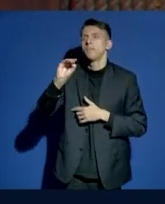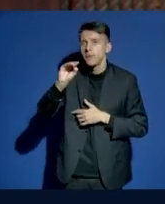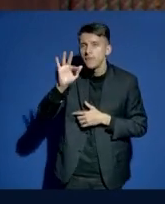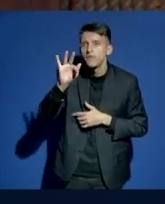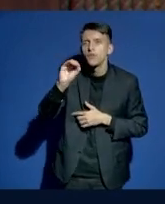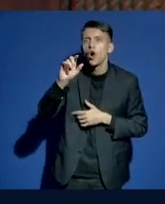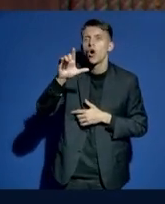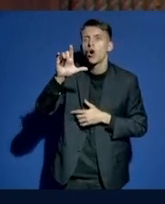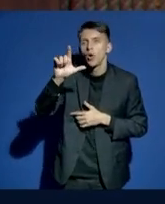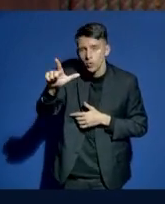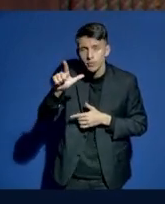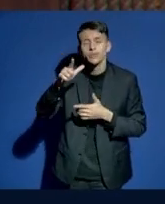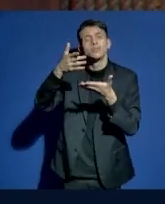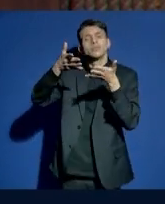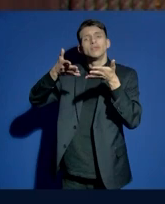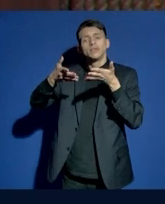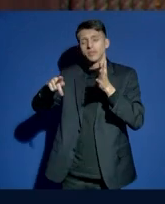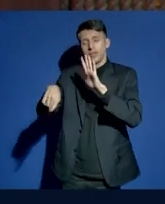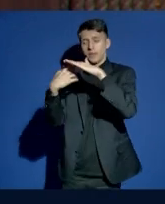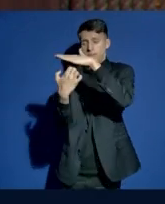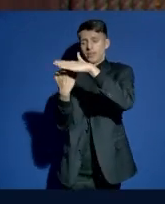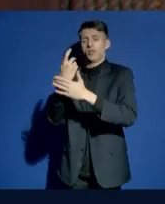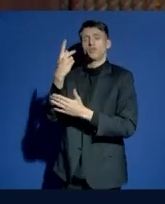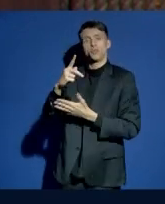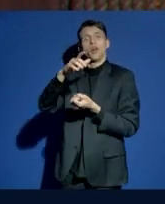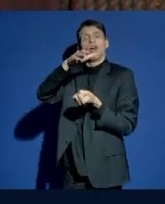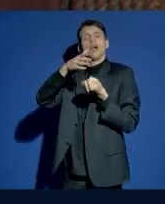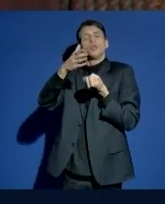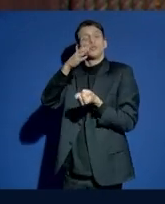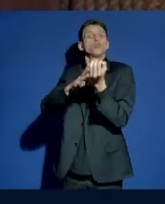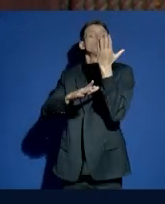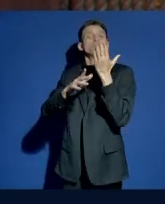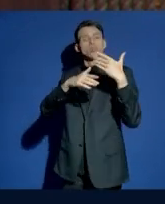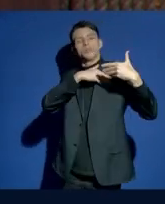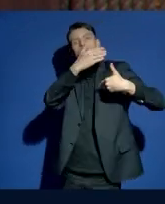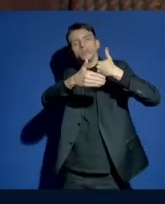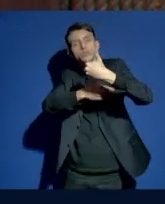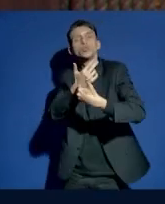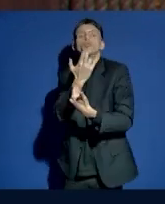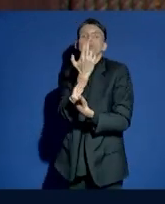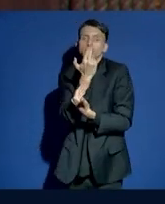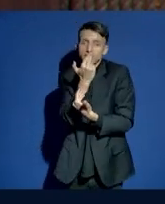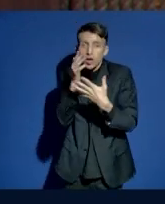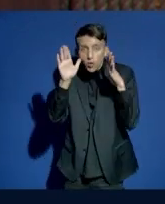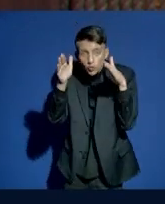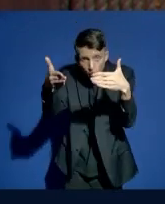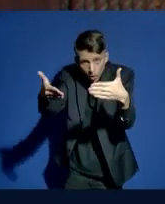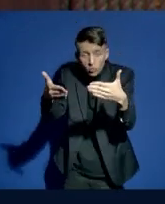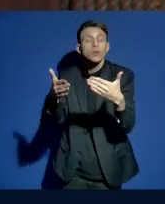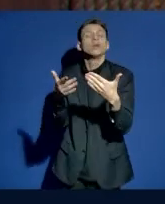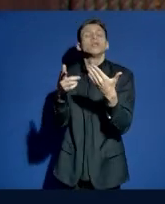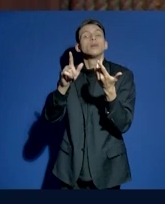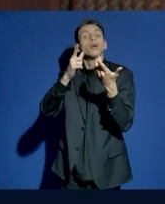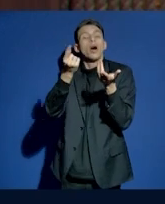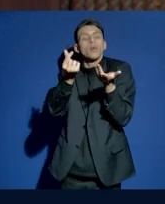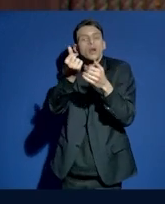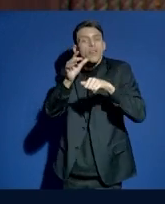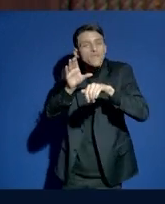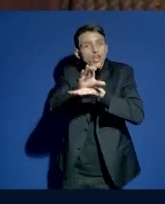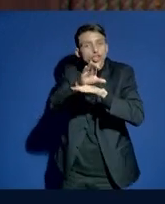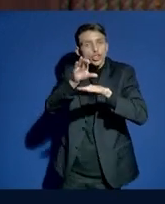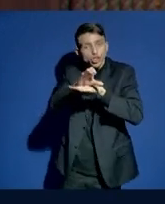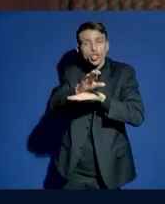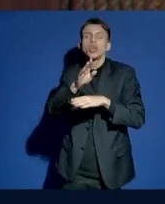nasce como uma companhia mais voltada à nutrição, evolui ao longo do tempo, e vocês tomam uma decisão de investir no mercado